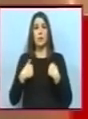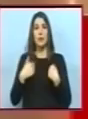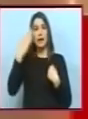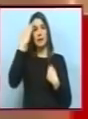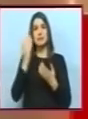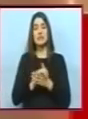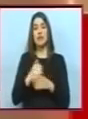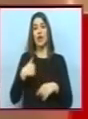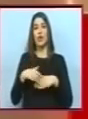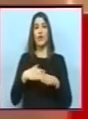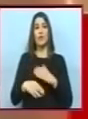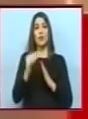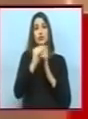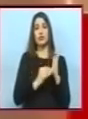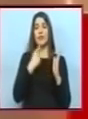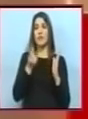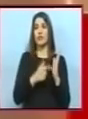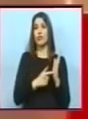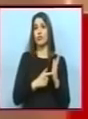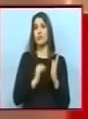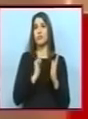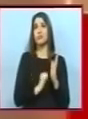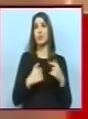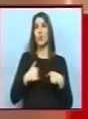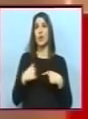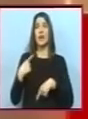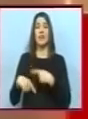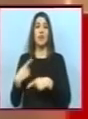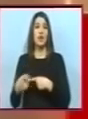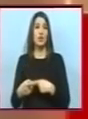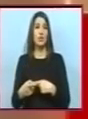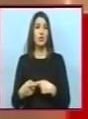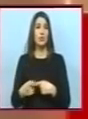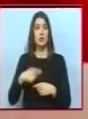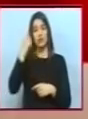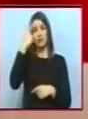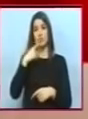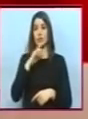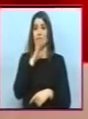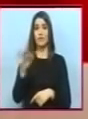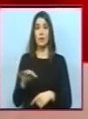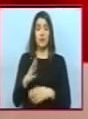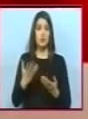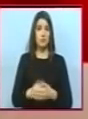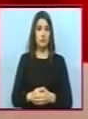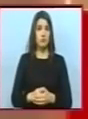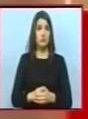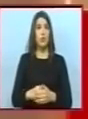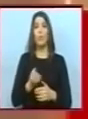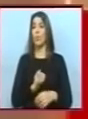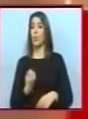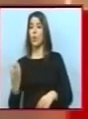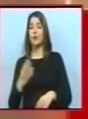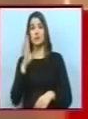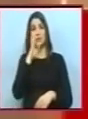ali instituído como herdeiro para contar uma história daquela família, não é? Sim. Quantos somos e se existe alguma suspeição